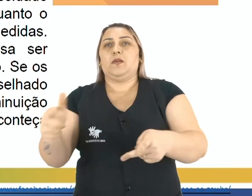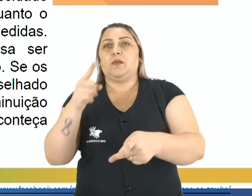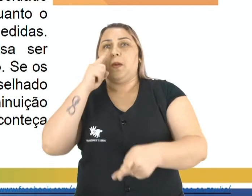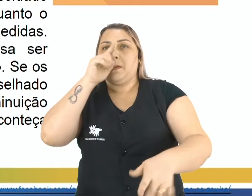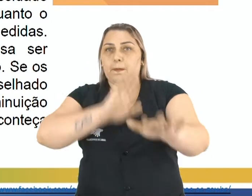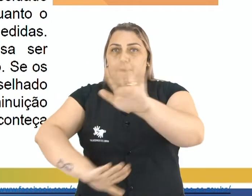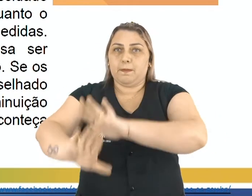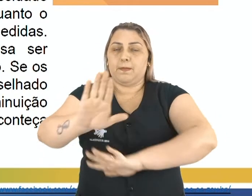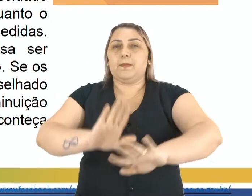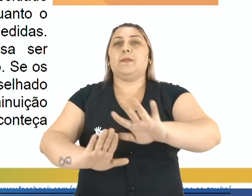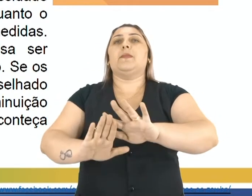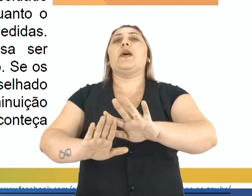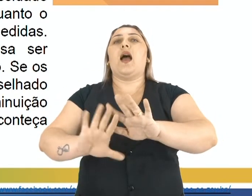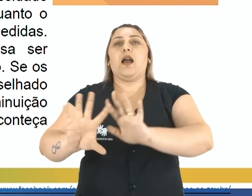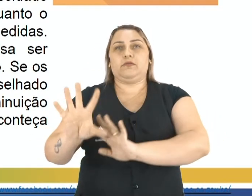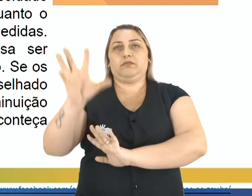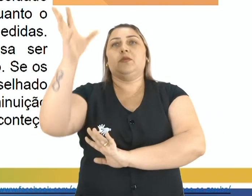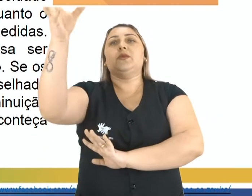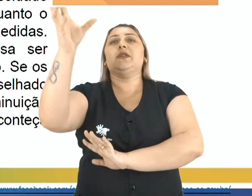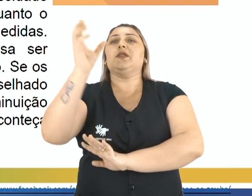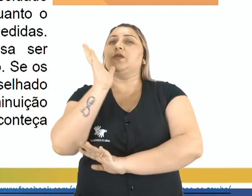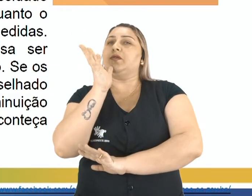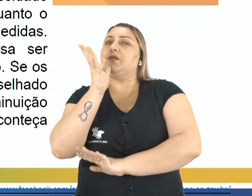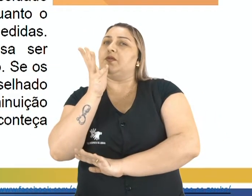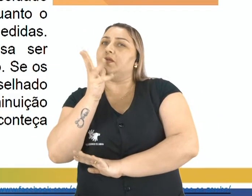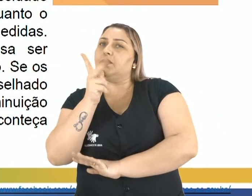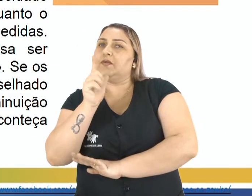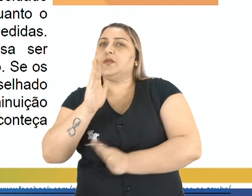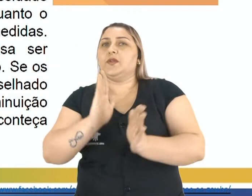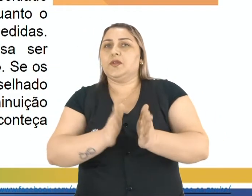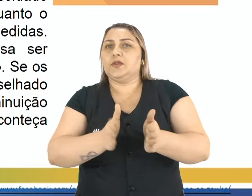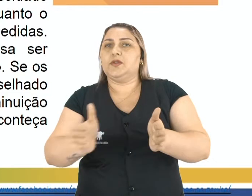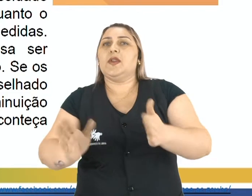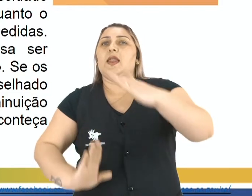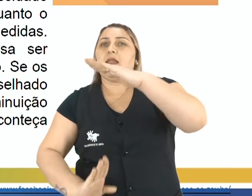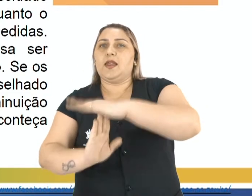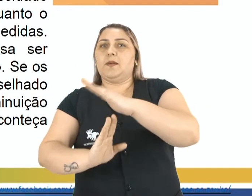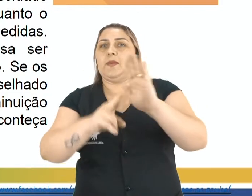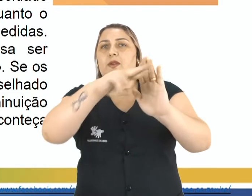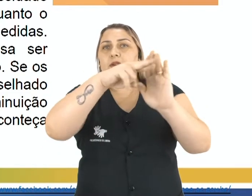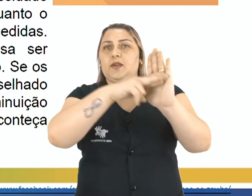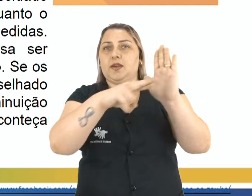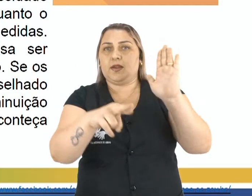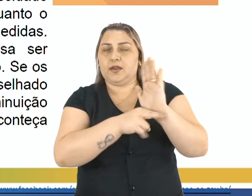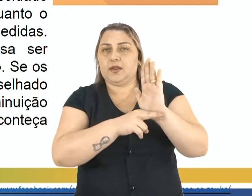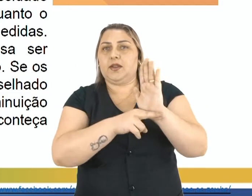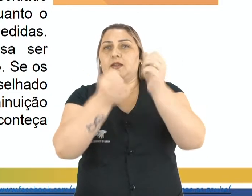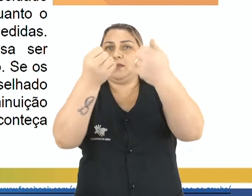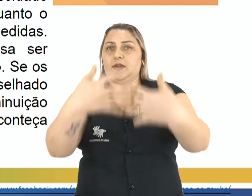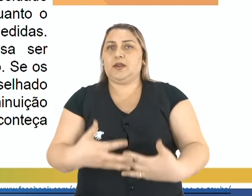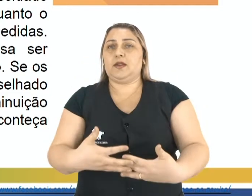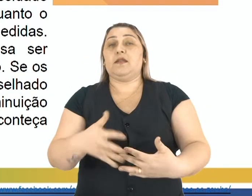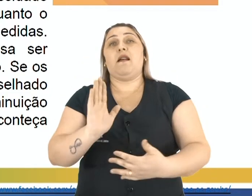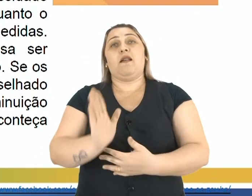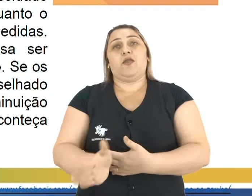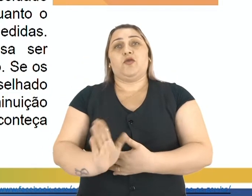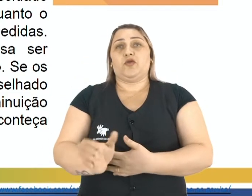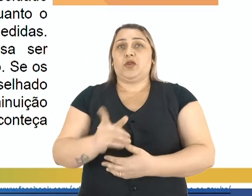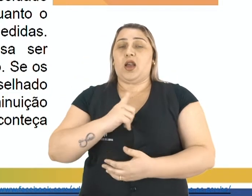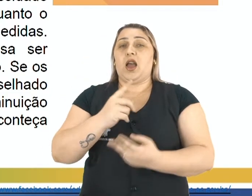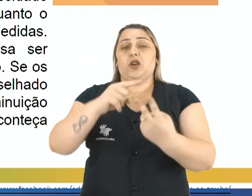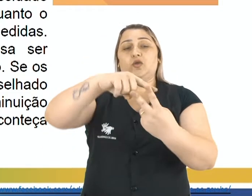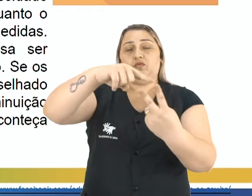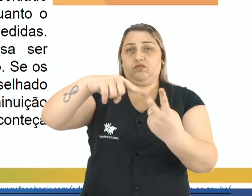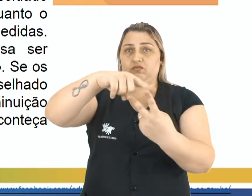a flexibilização aconteça aos poucos e dentro de limites e regras pré-estabelecidas. Aqui eu já coloco as